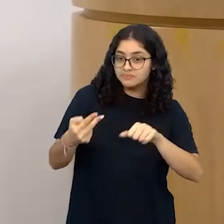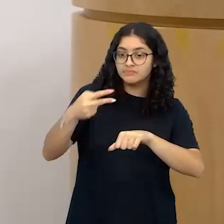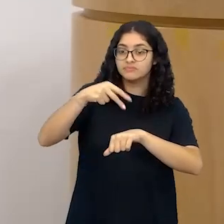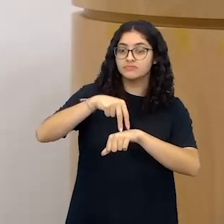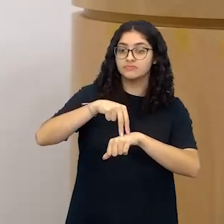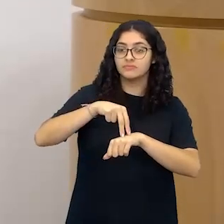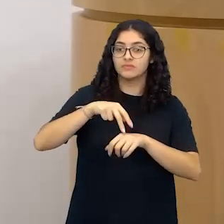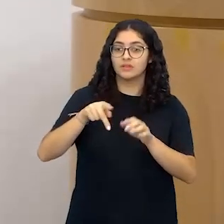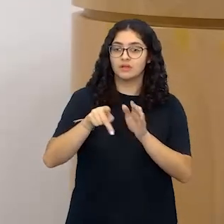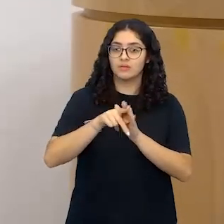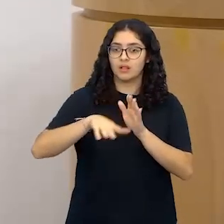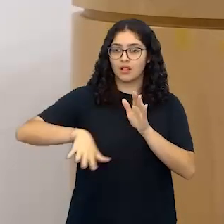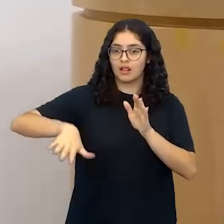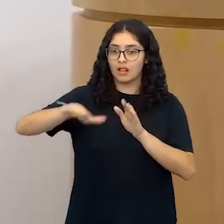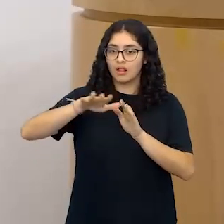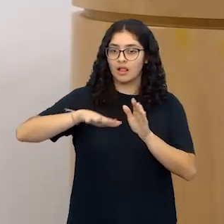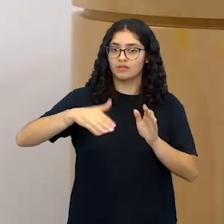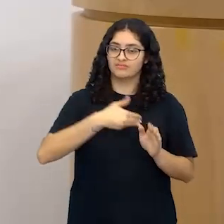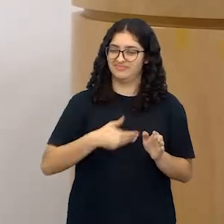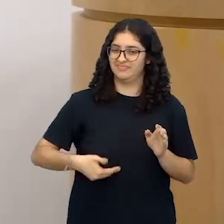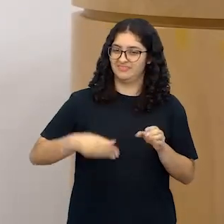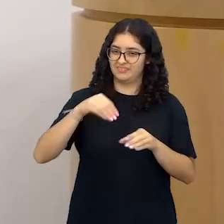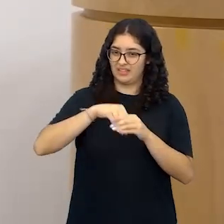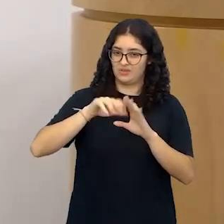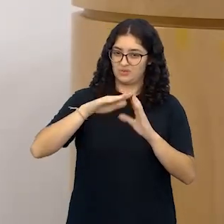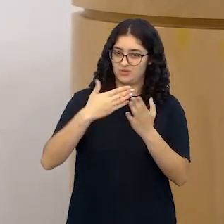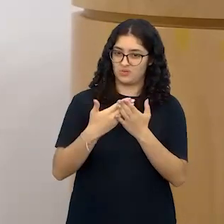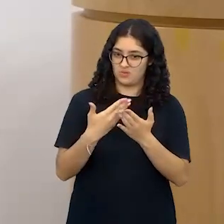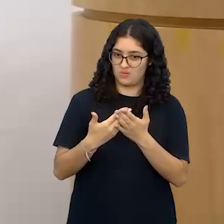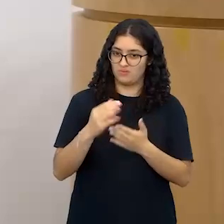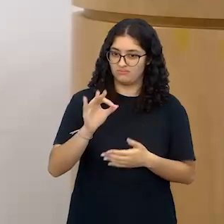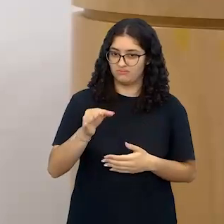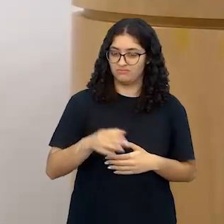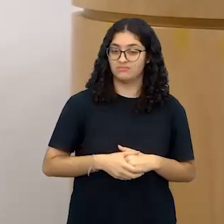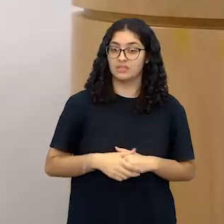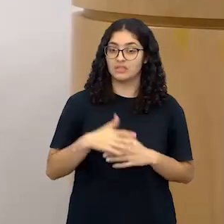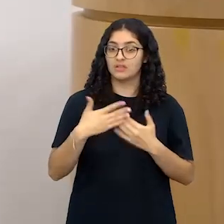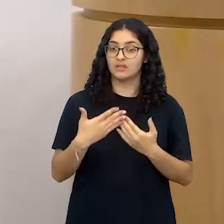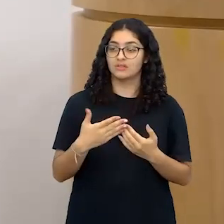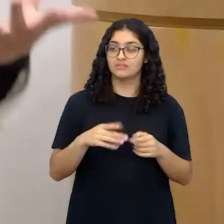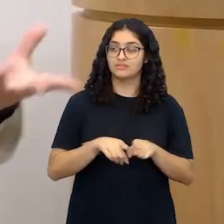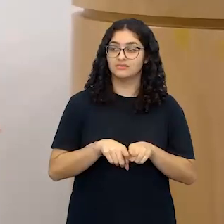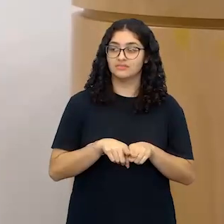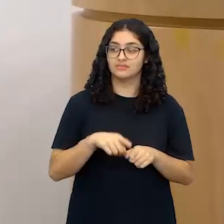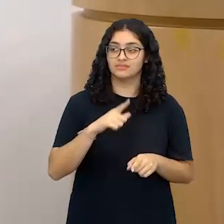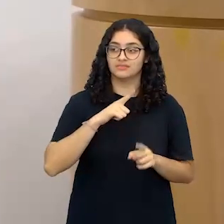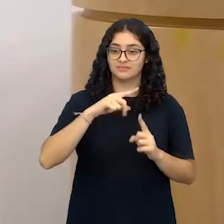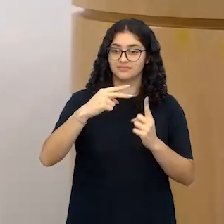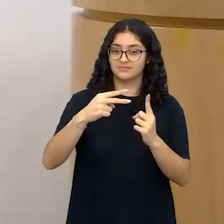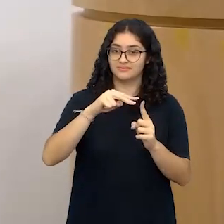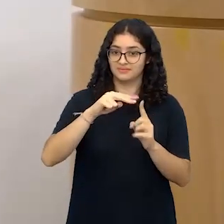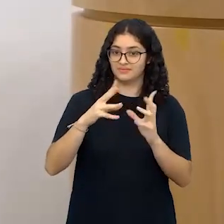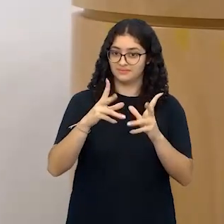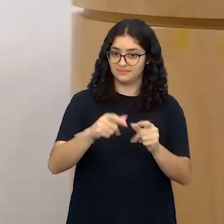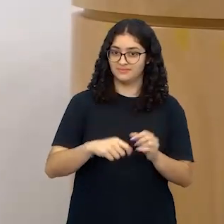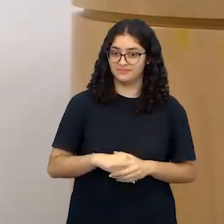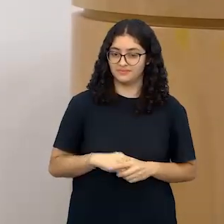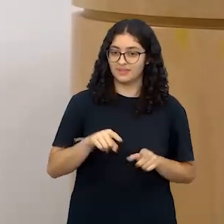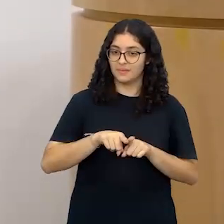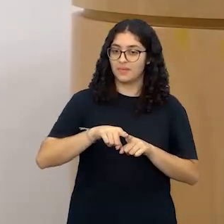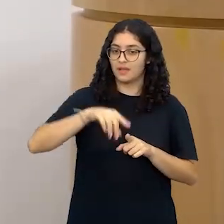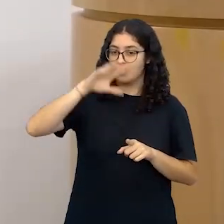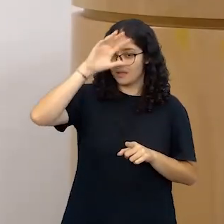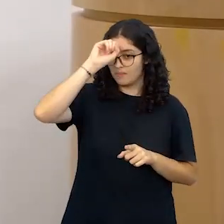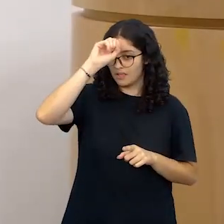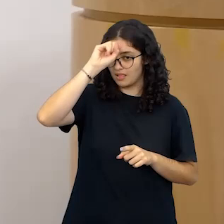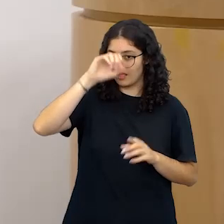do Grêmio, também faz parte da educação integral. Então, é você conseguir considerar essas perspectivas todas e aprender que